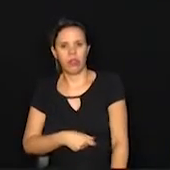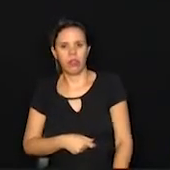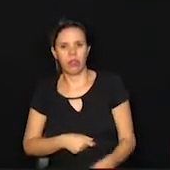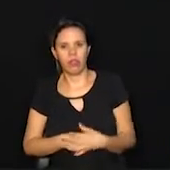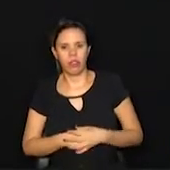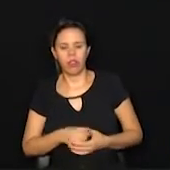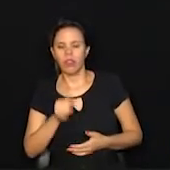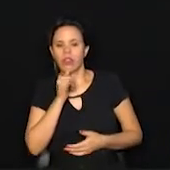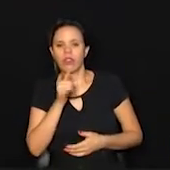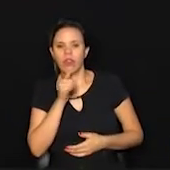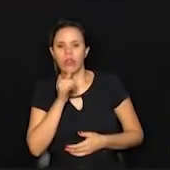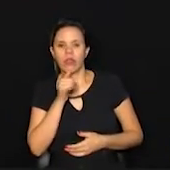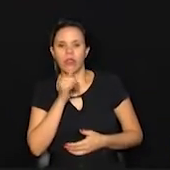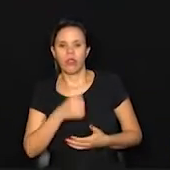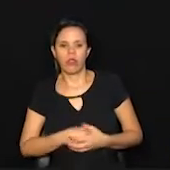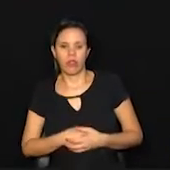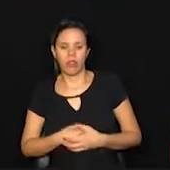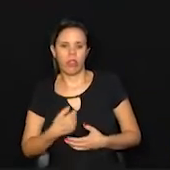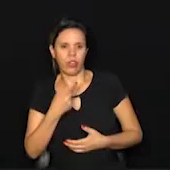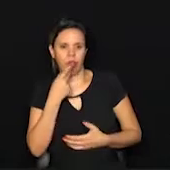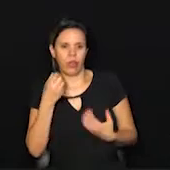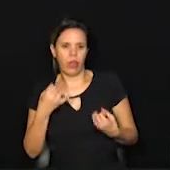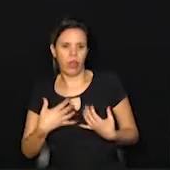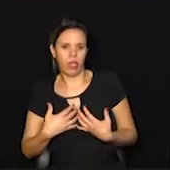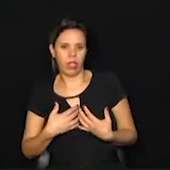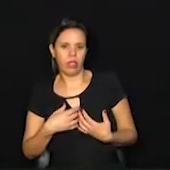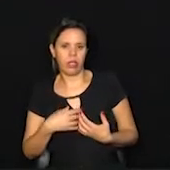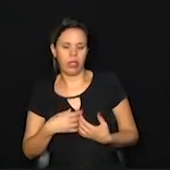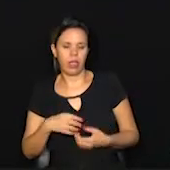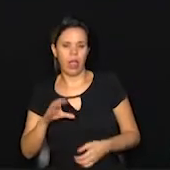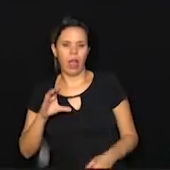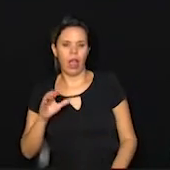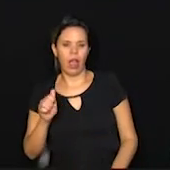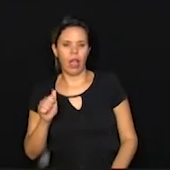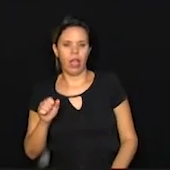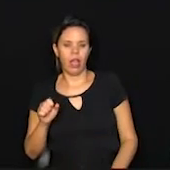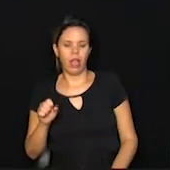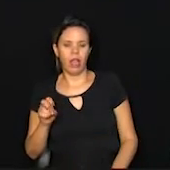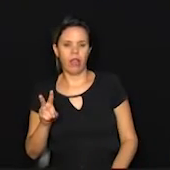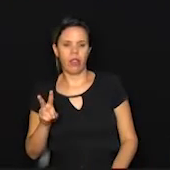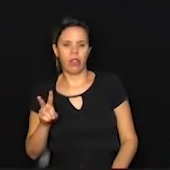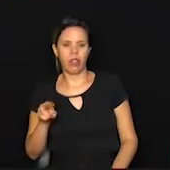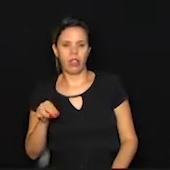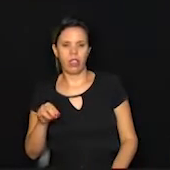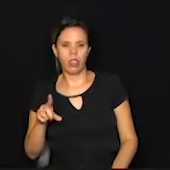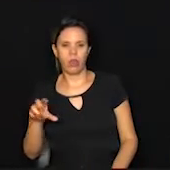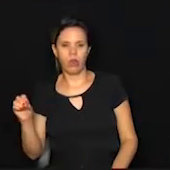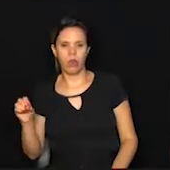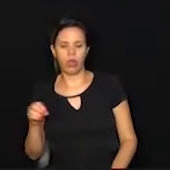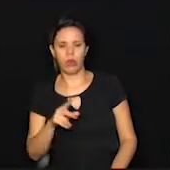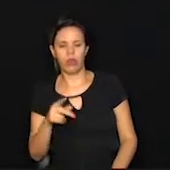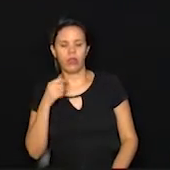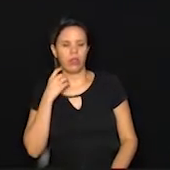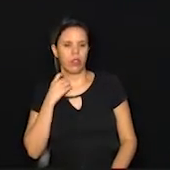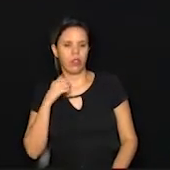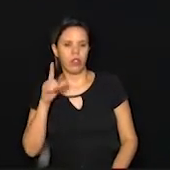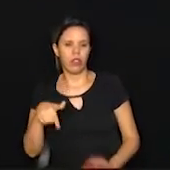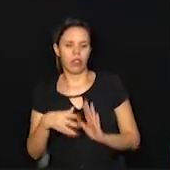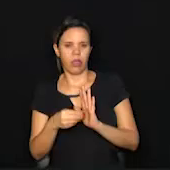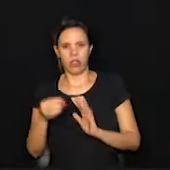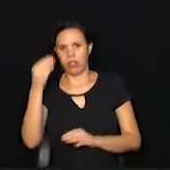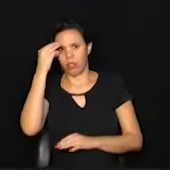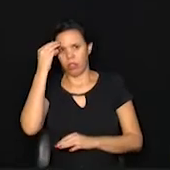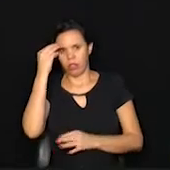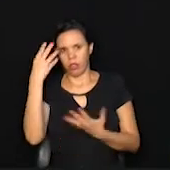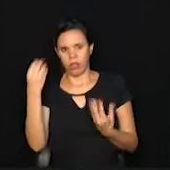exemplo disso é o quando a gente fala do cavernícola aqui nos presídios ele é exatamente filhote dessa mentalidade